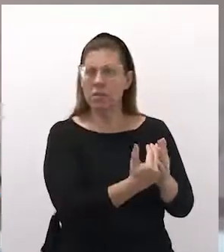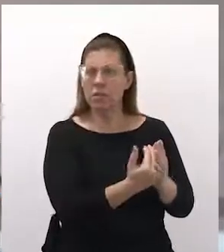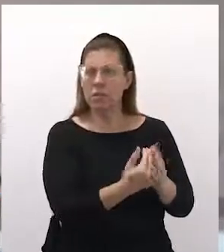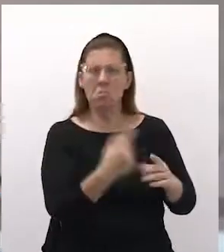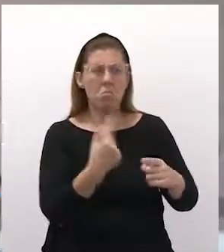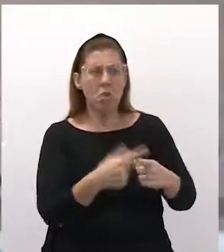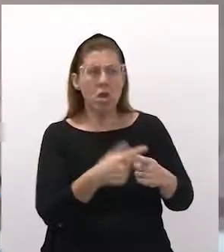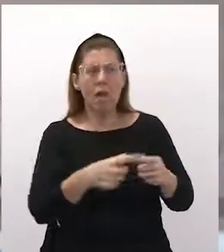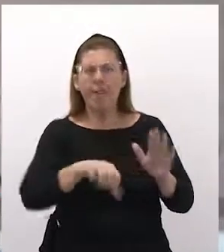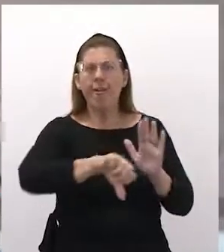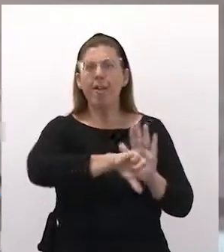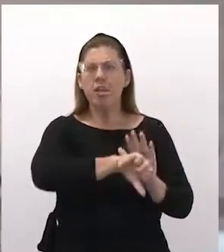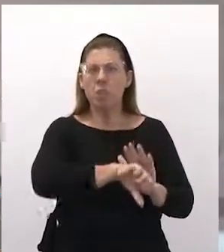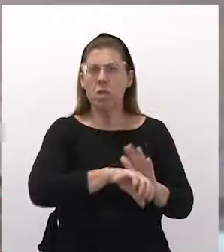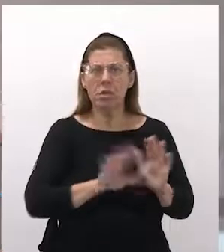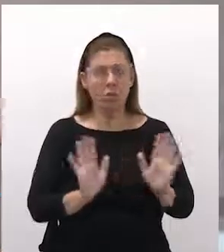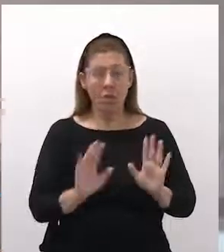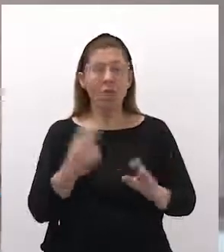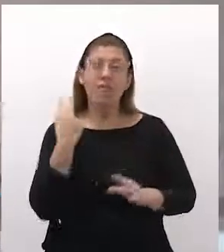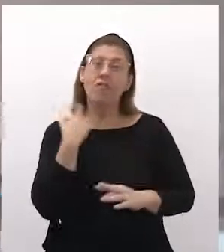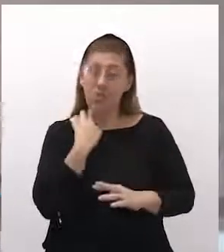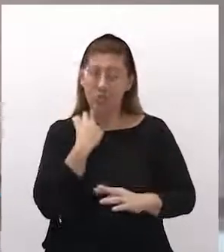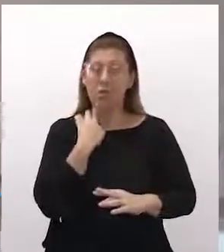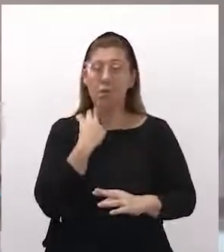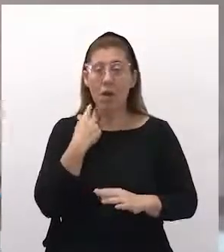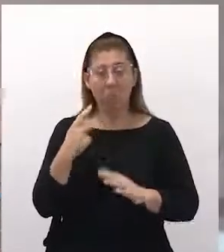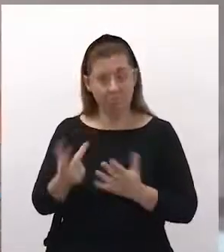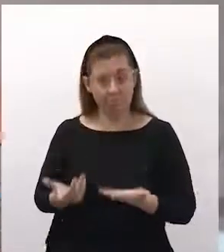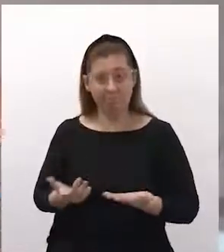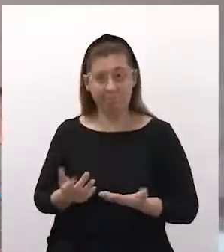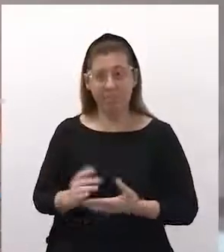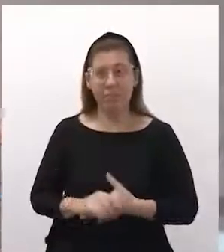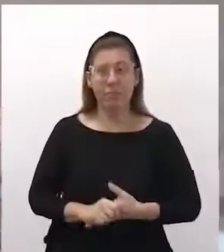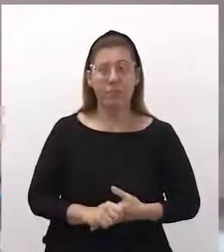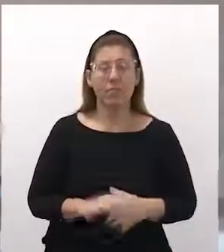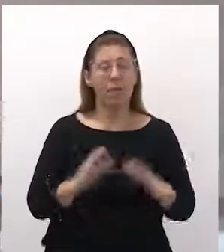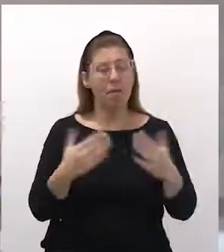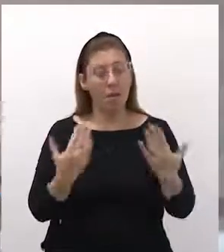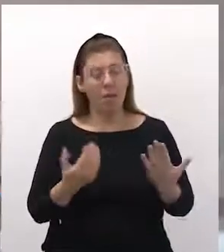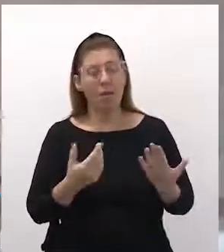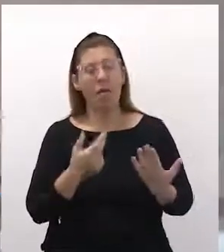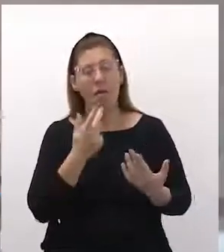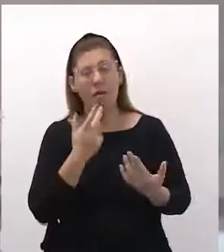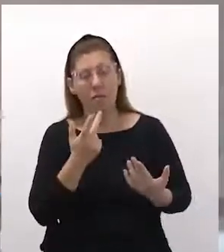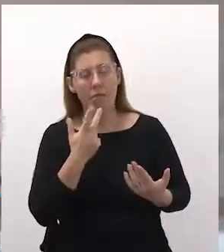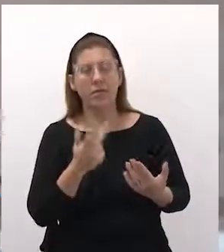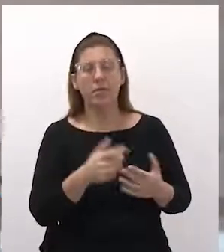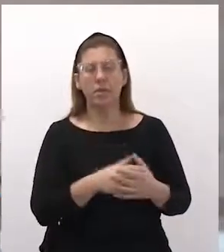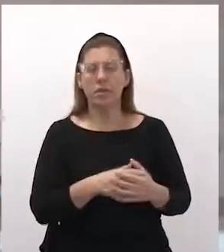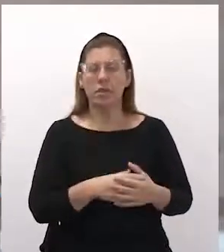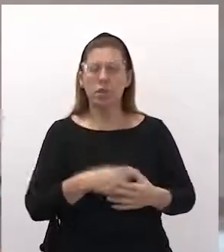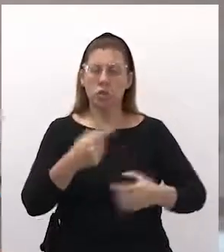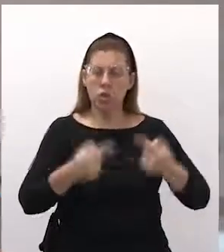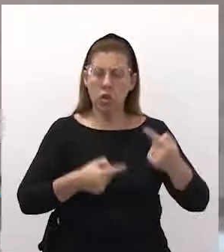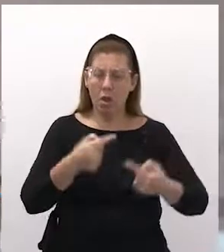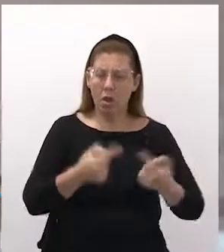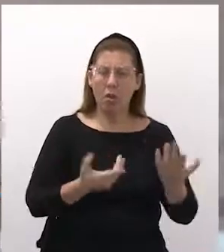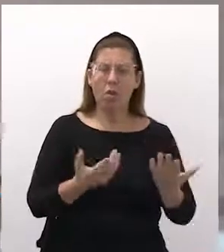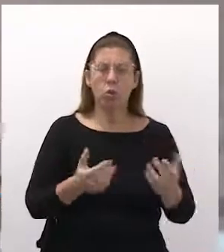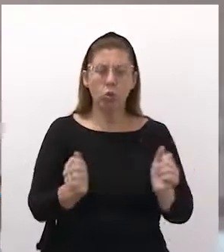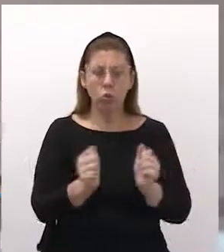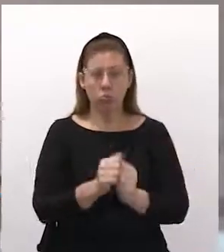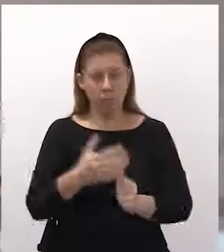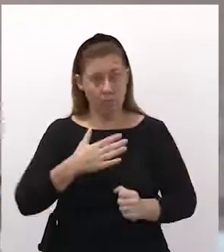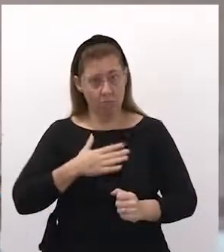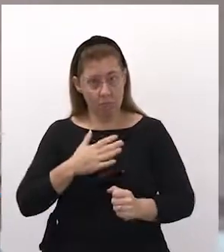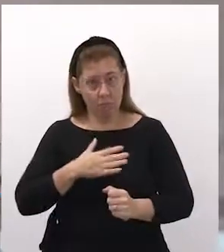ele como uma vítima? E aí ela recorre, e a pesquisa dela dialoga um pouco com a minha pesquisa de mestrado. A